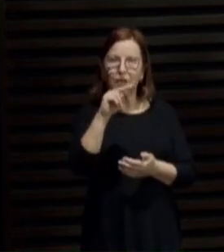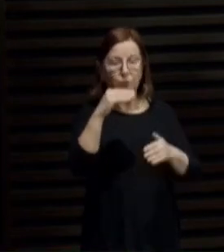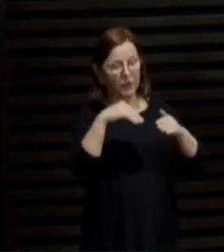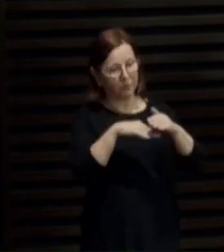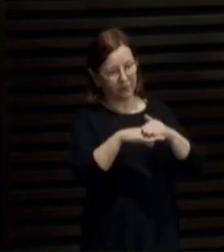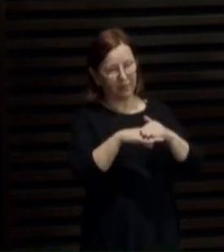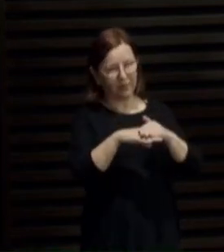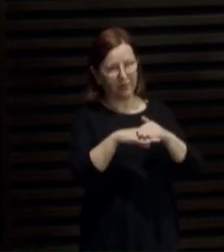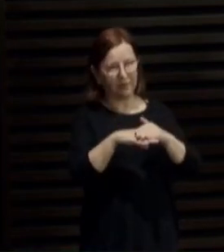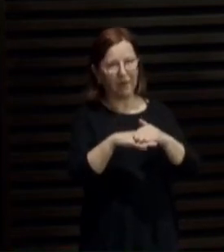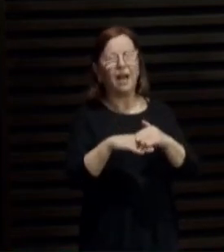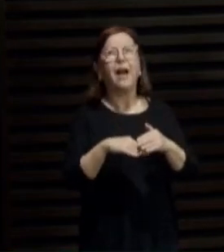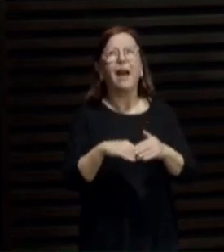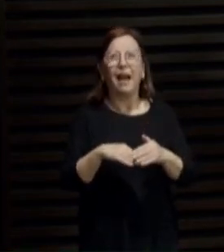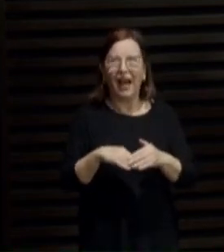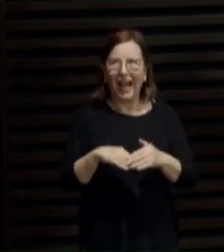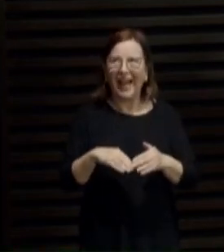Até botar tudo dentro do prumo,